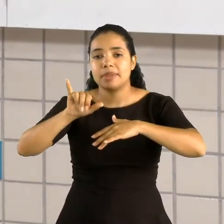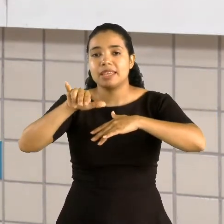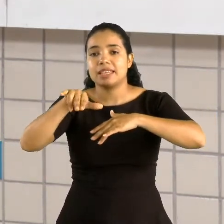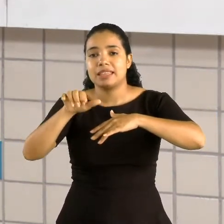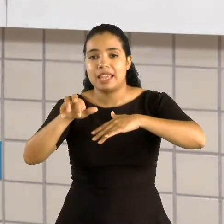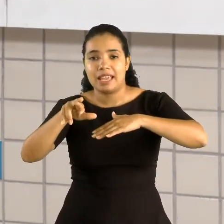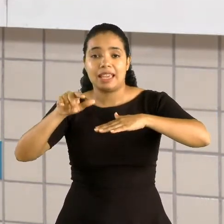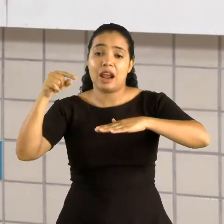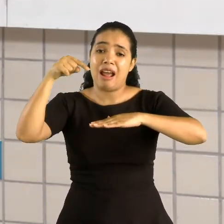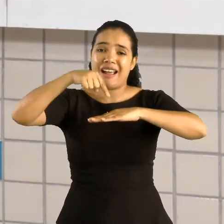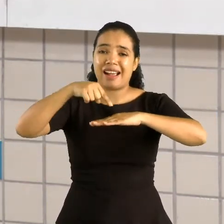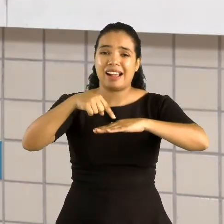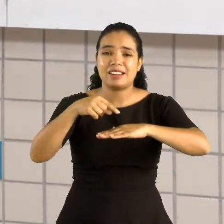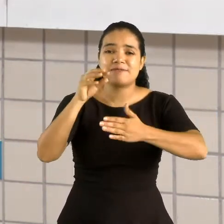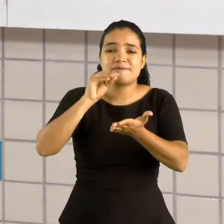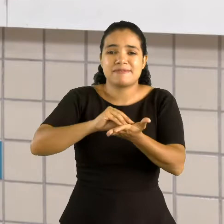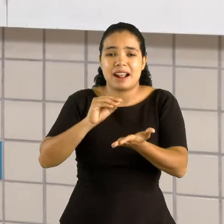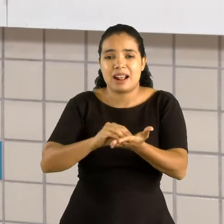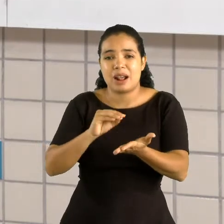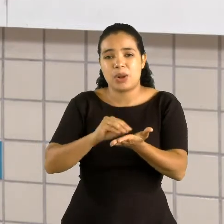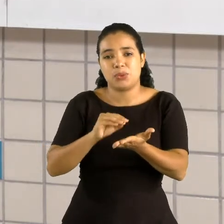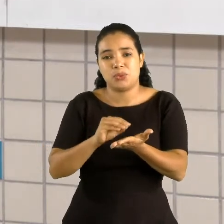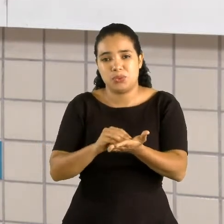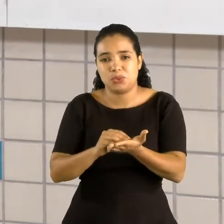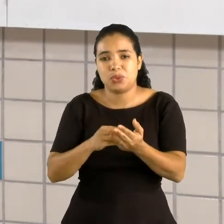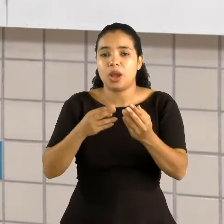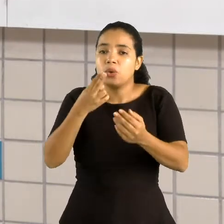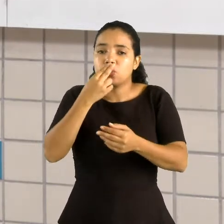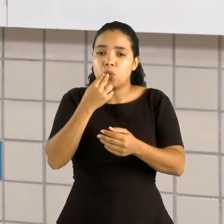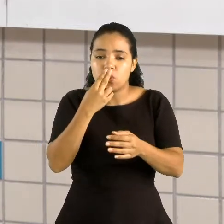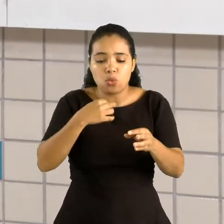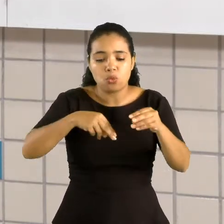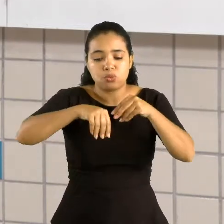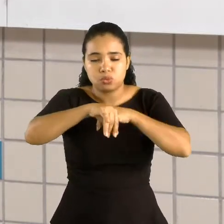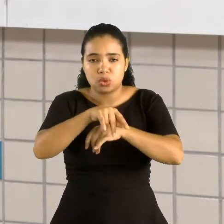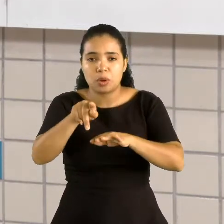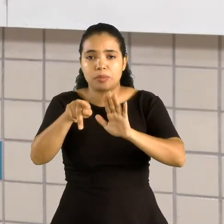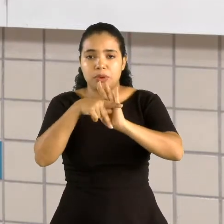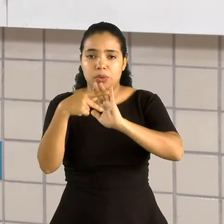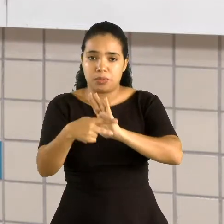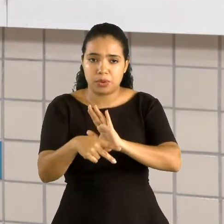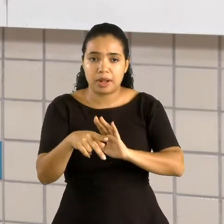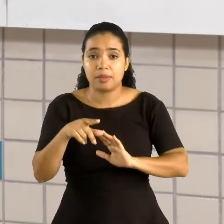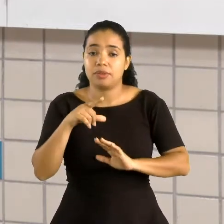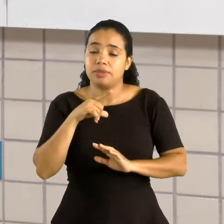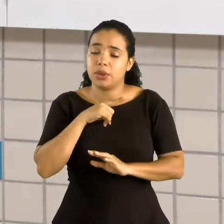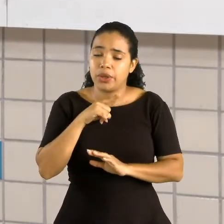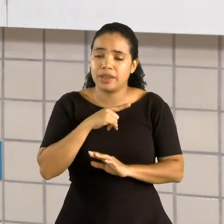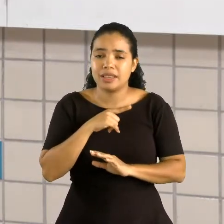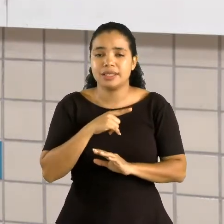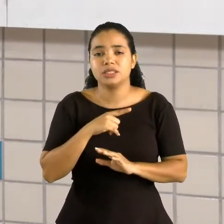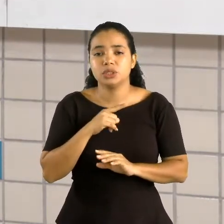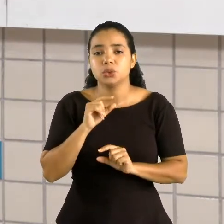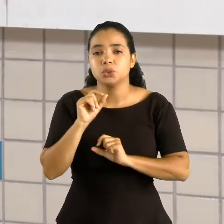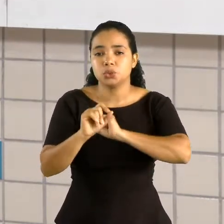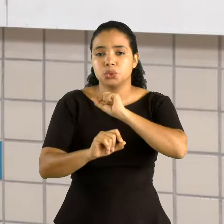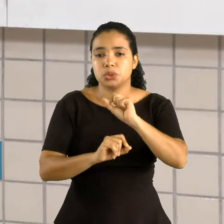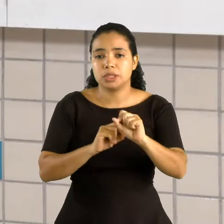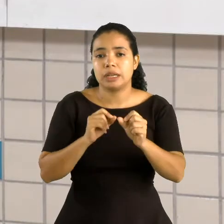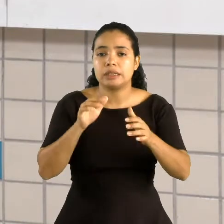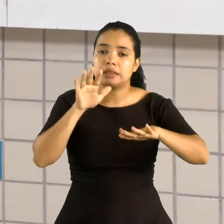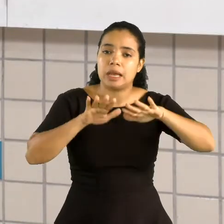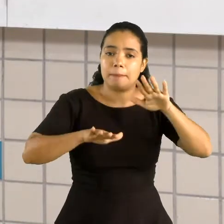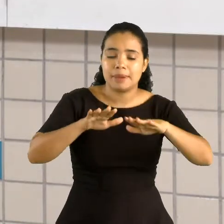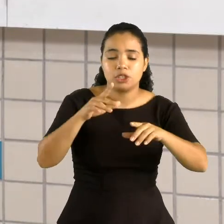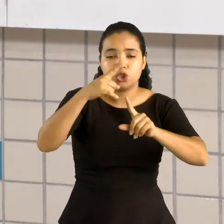pobre. Então, tem locais que recebem esse tipo de solo e conforme a incidência ou não da predominância desse